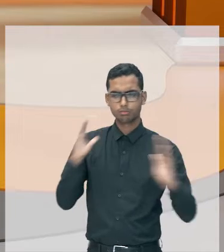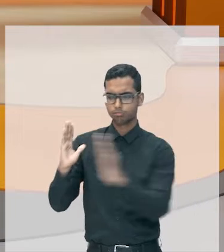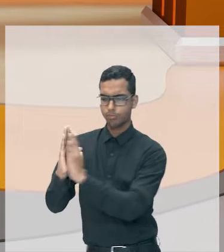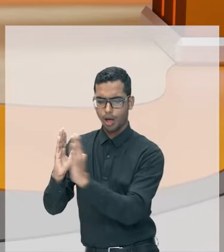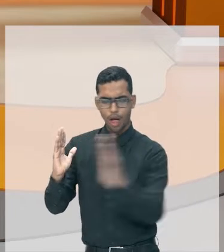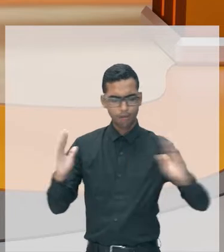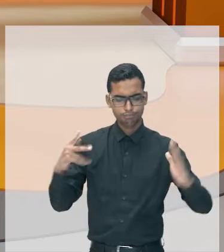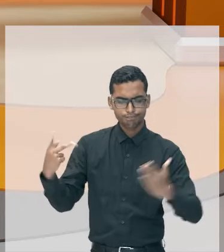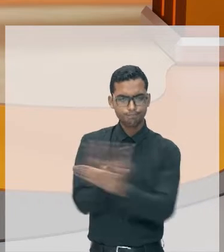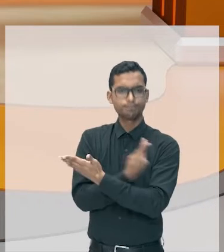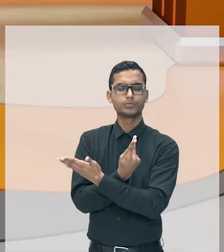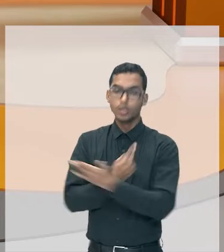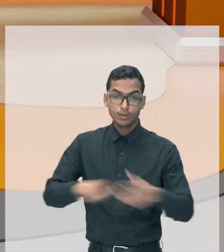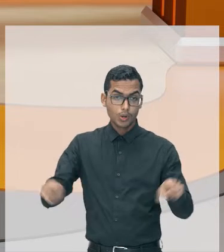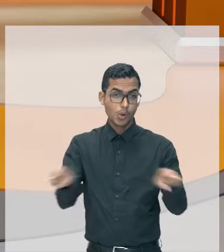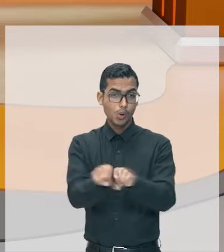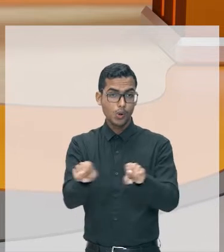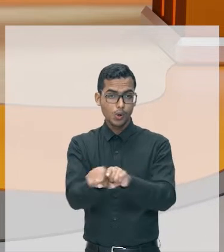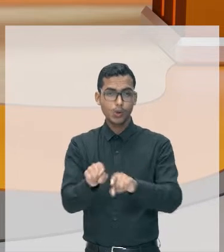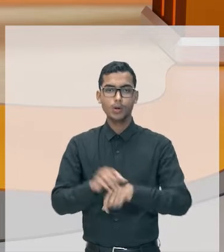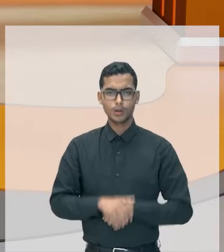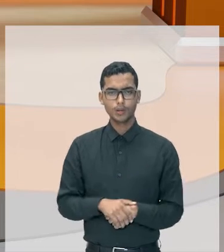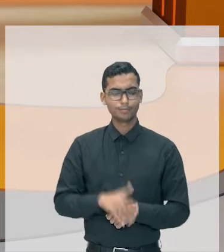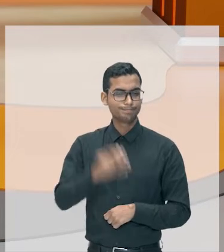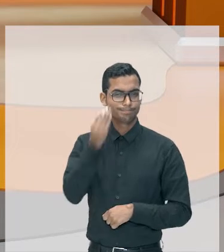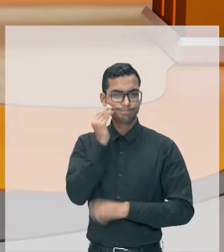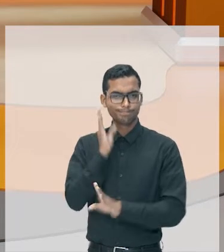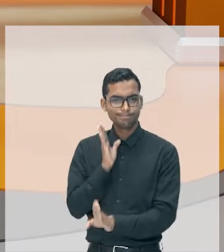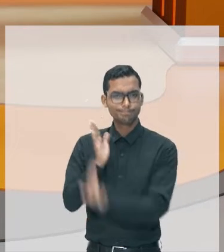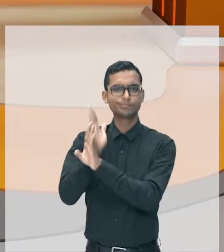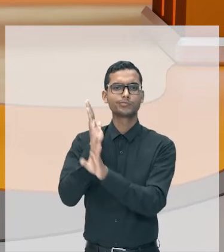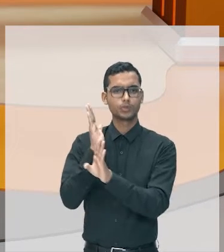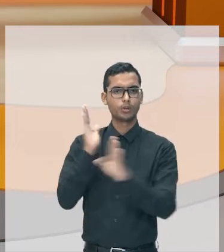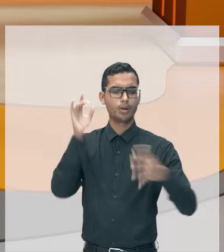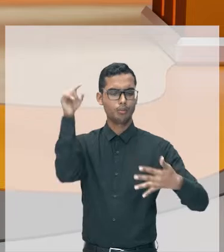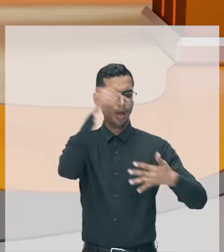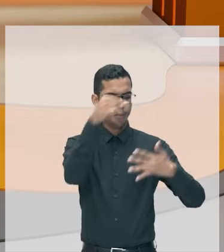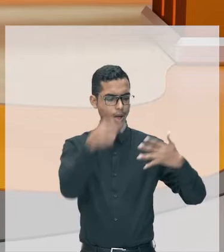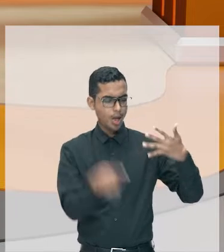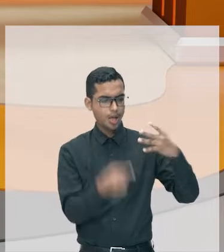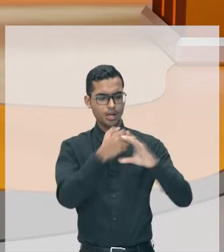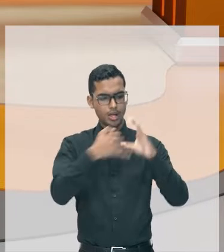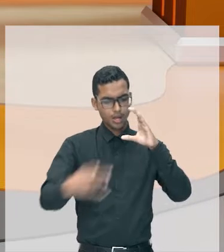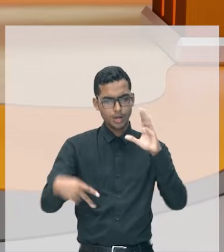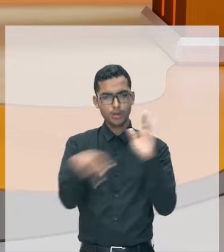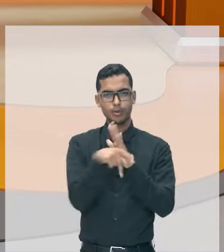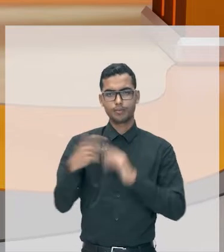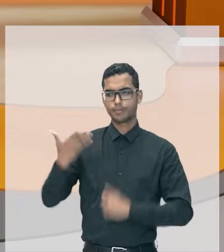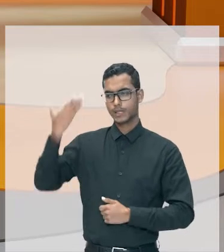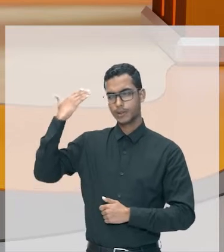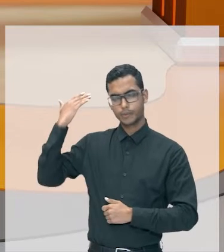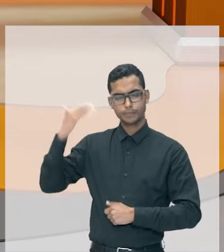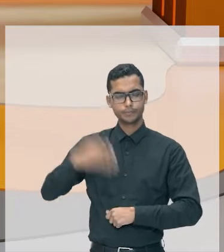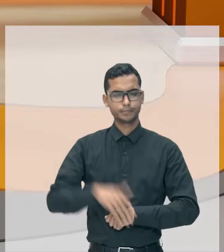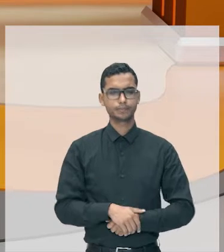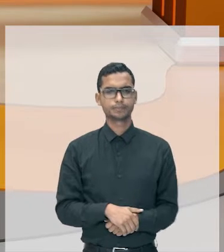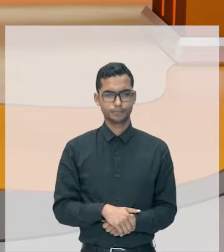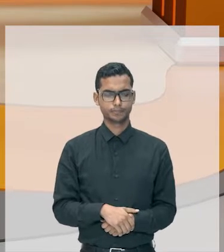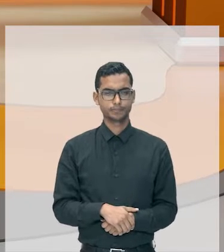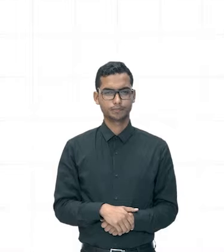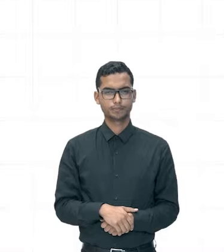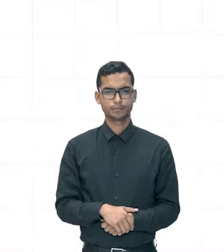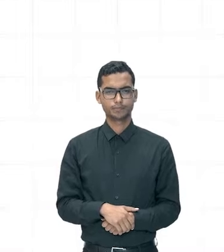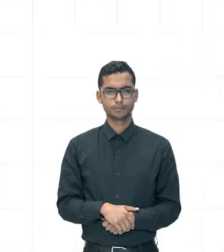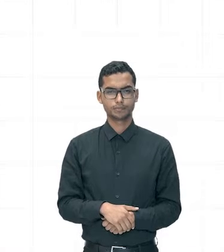historiador investigar através dessas pistas para tentar descobrir e escrever ali sobre o passado. Olha só, as pessoas